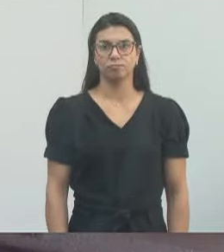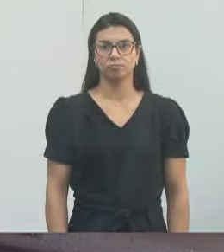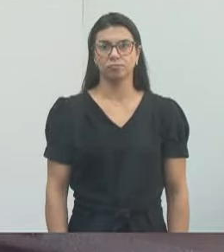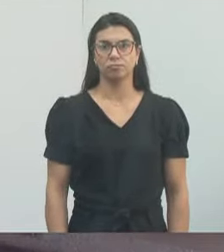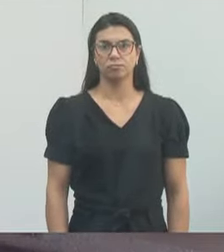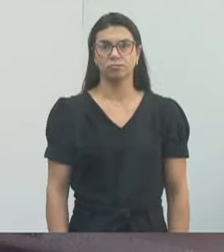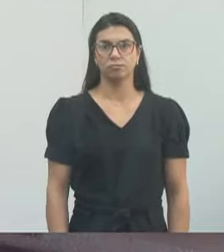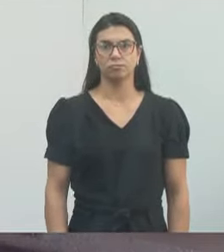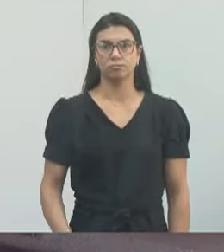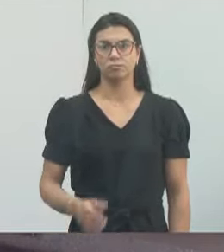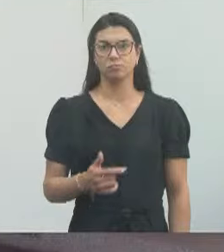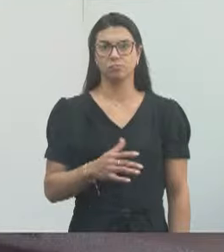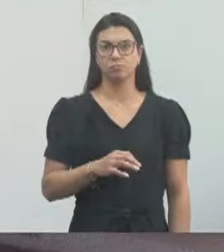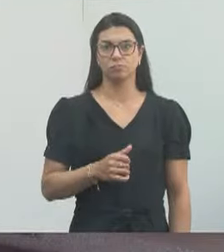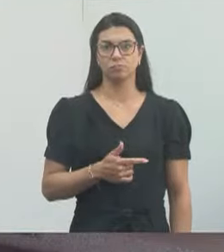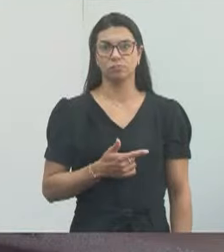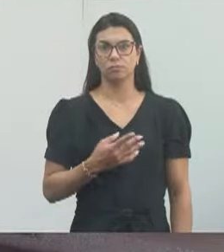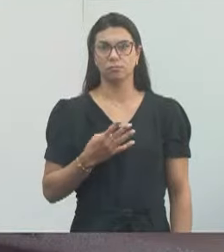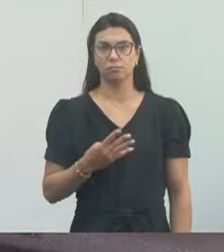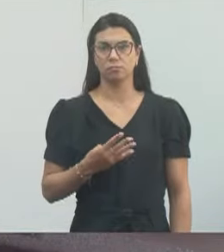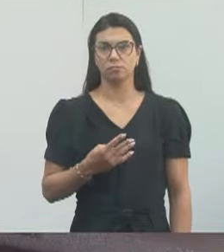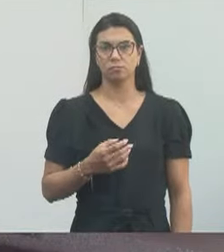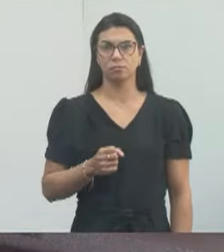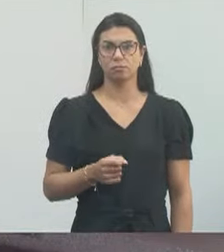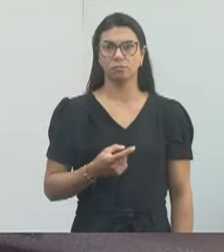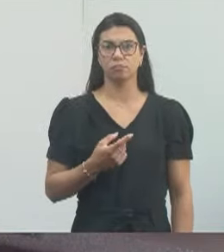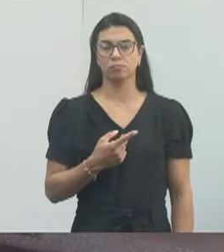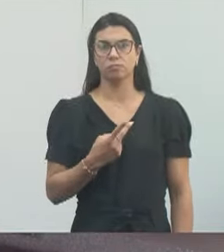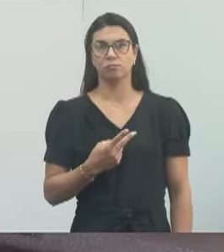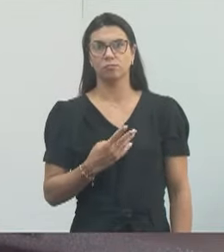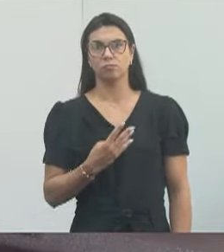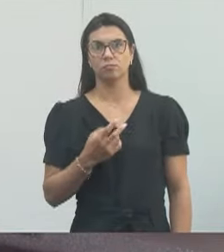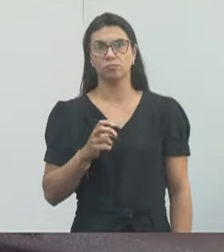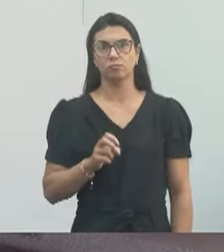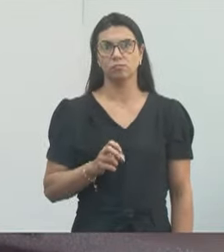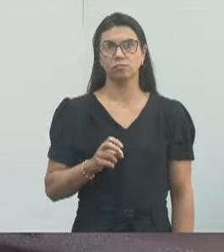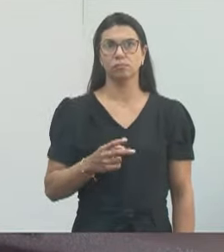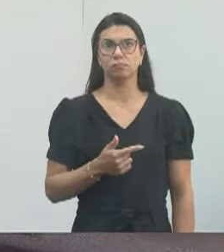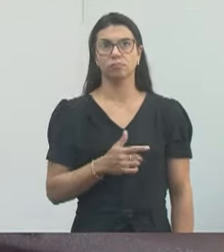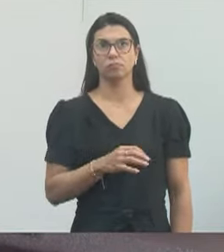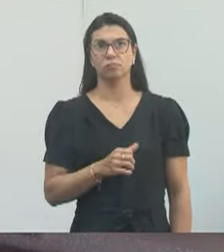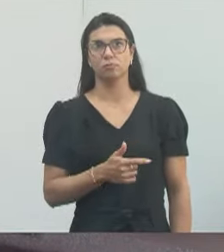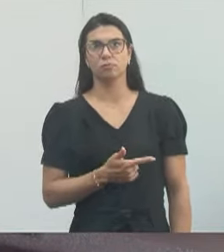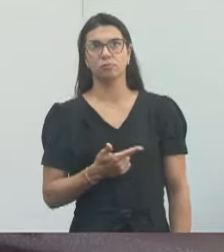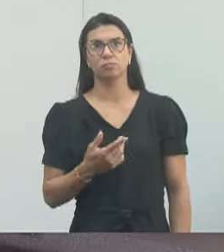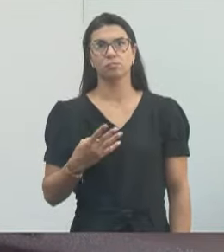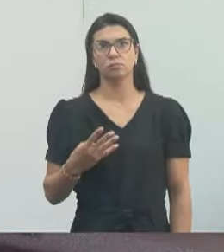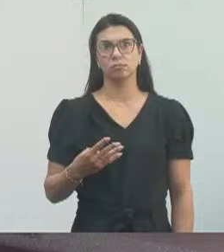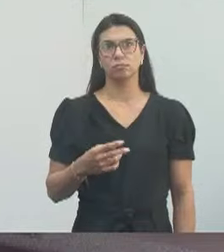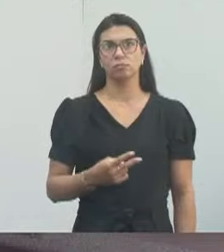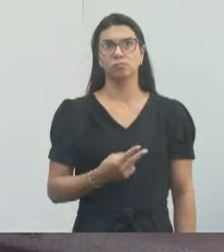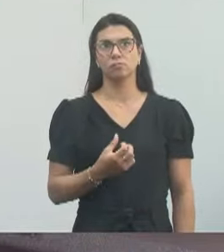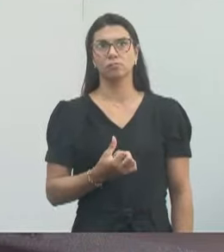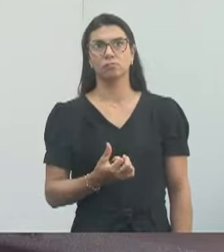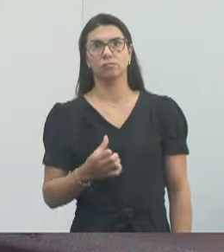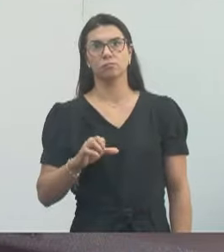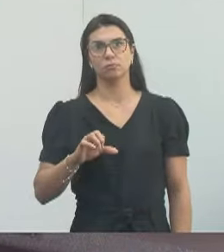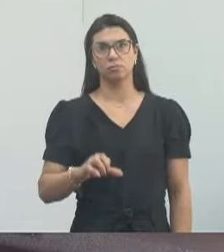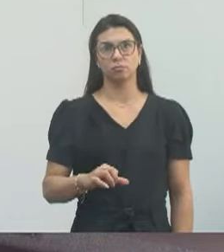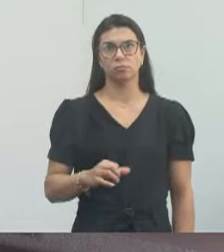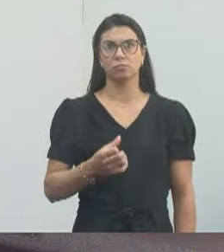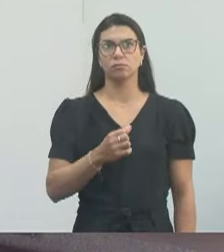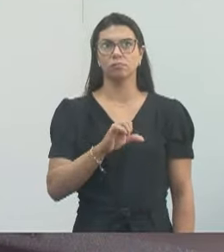1261 23 total de 1245 2024 um total de 261 no o anexo